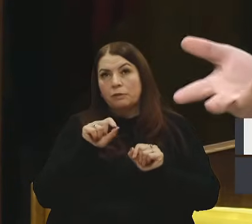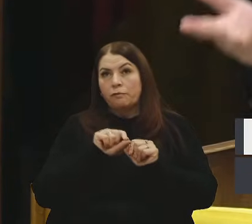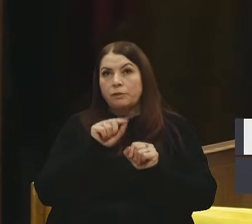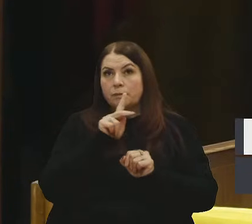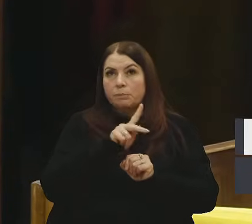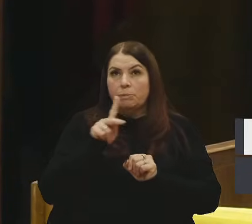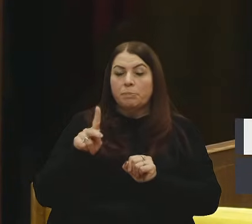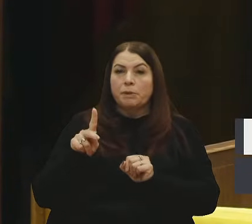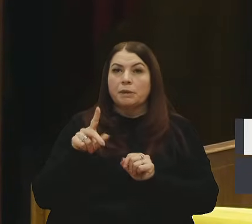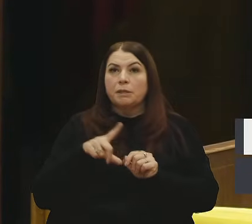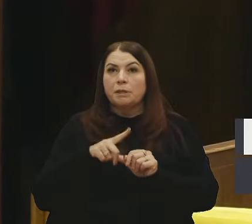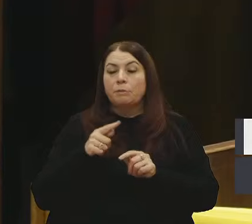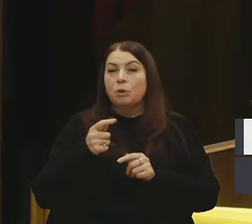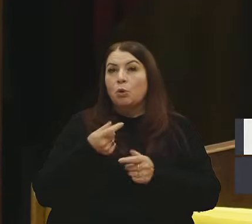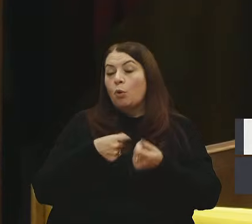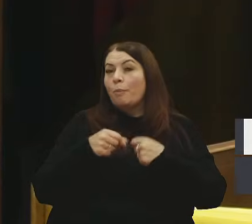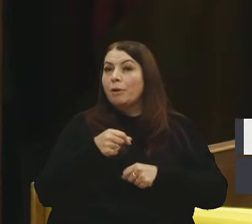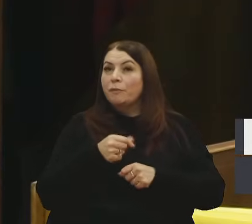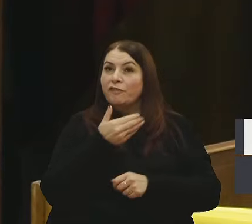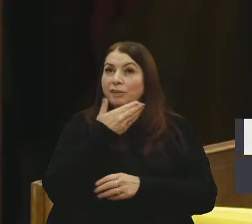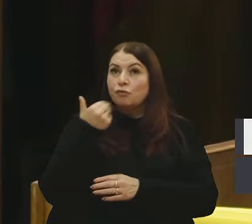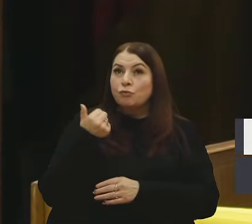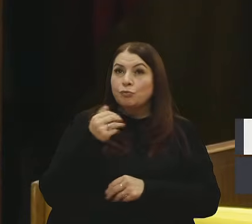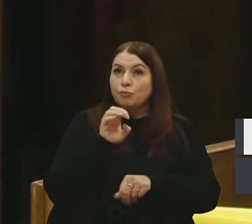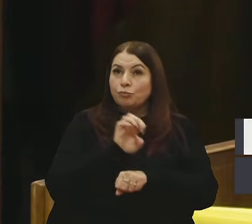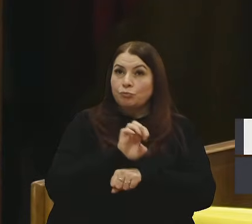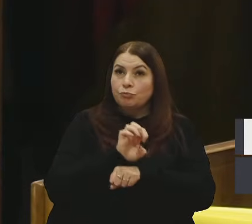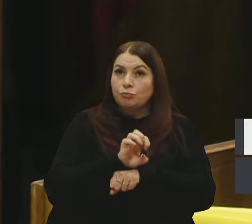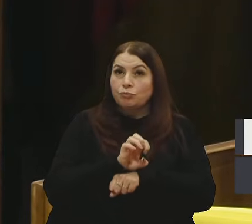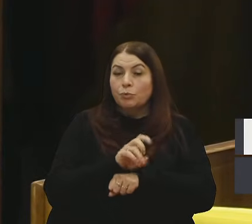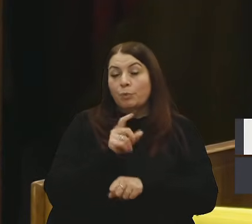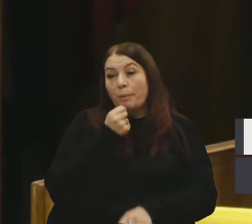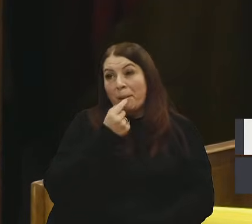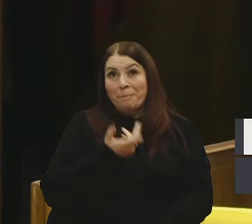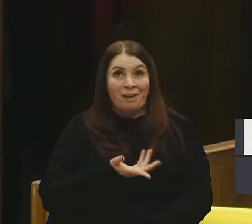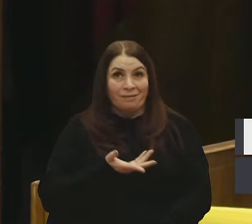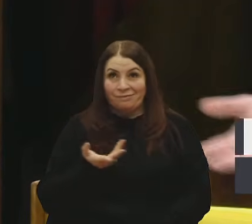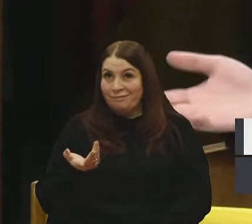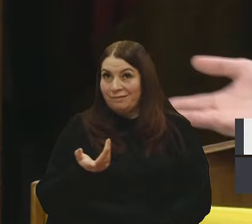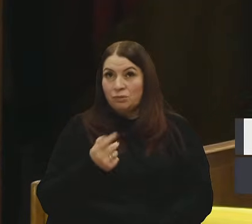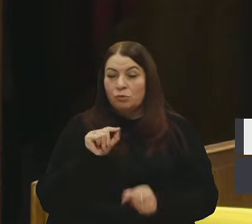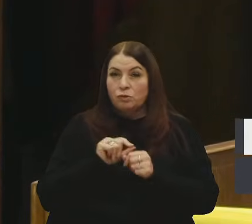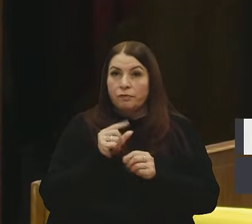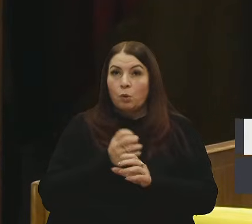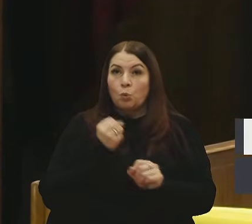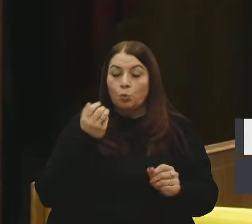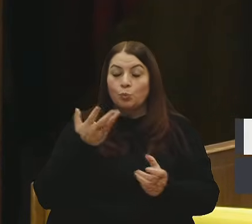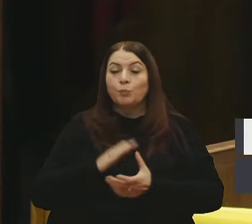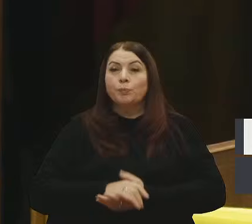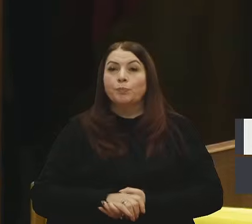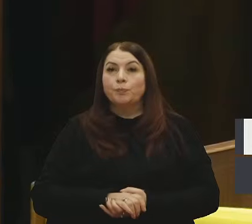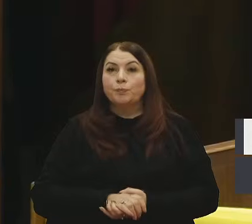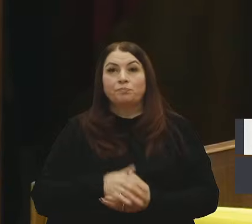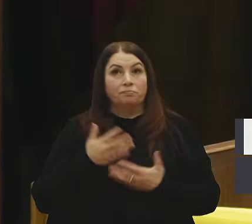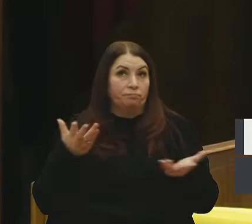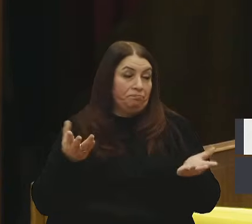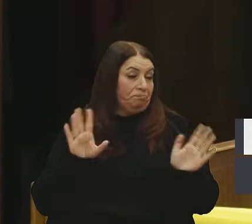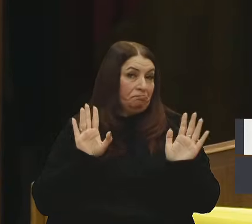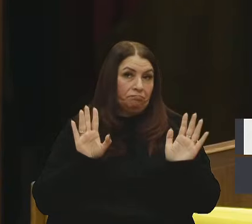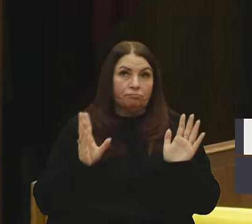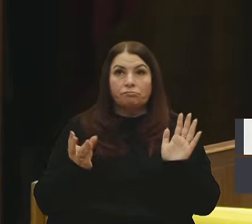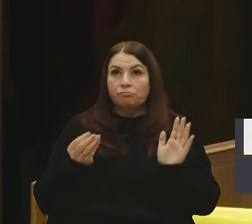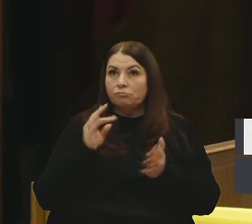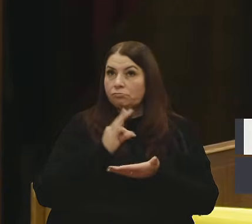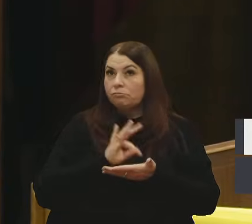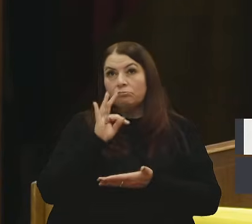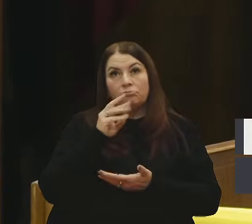PPP desde que seja economicamente vantajoso para o Estado, o que é uma piada, porque onde é que vai o lucro, né? Mas, enfim,